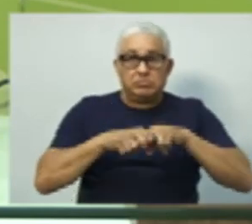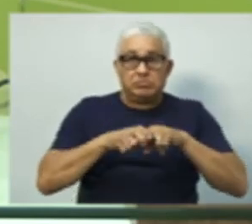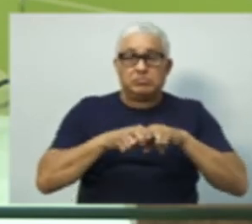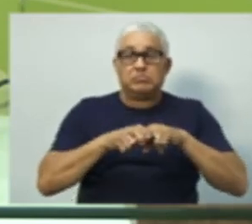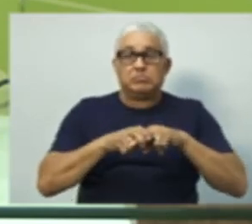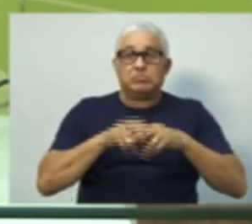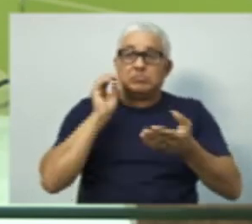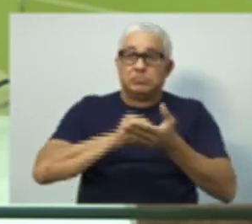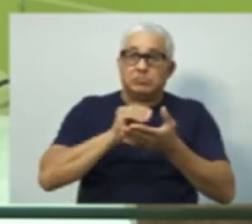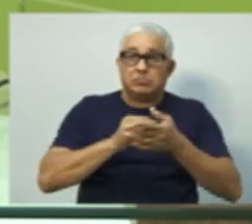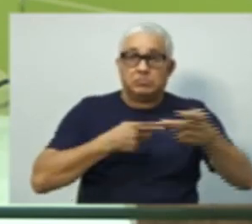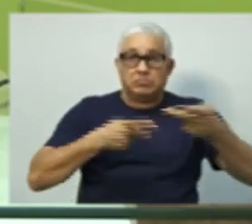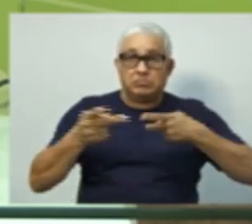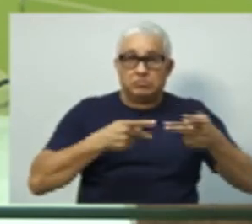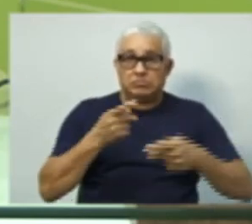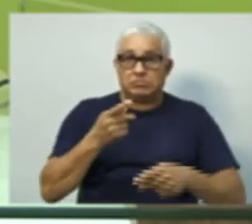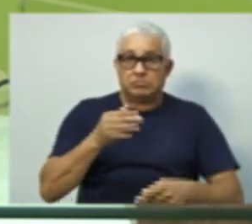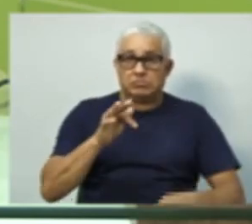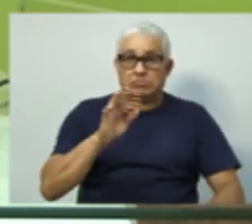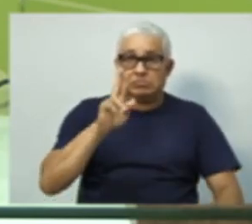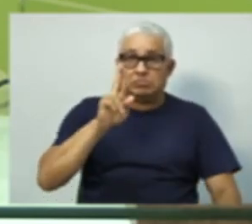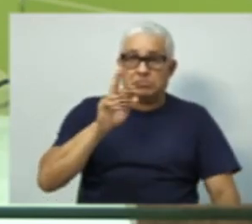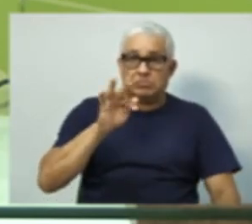Para construir uma nova filial, para